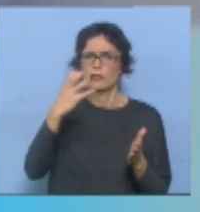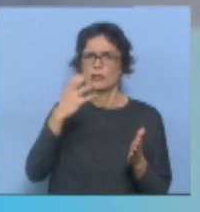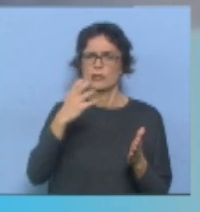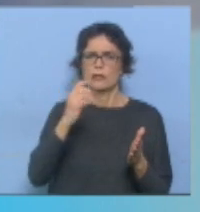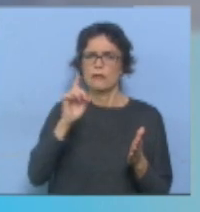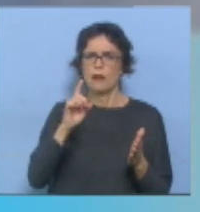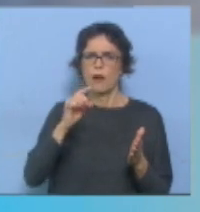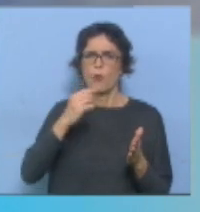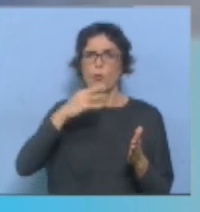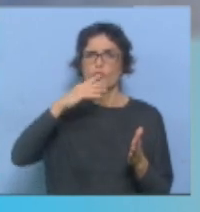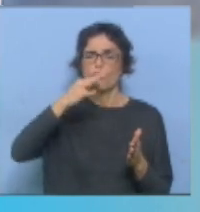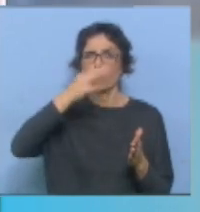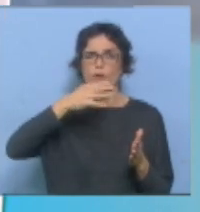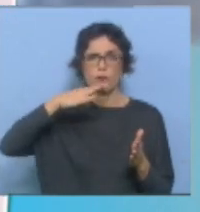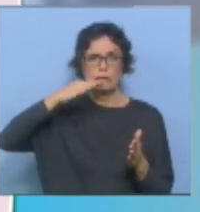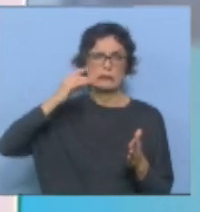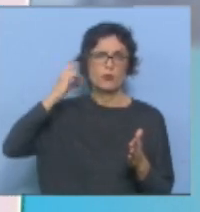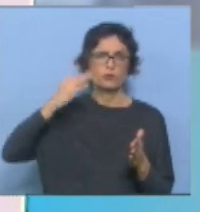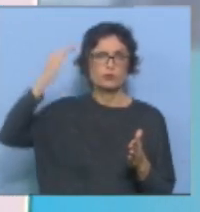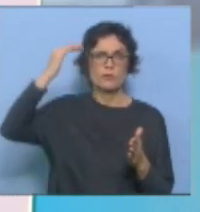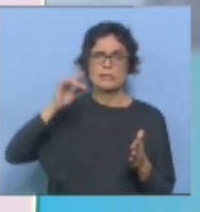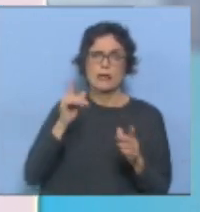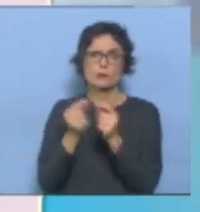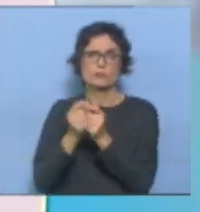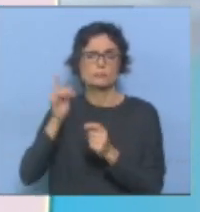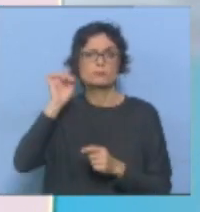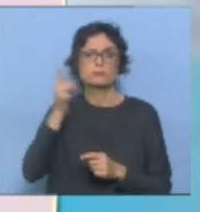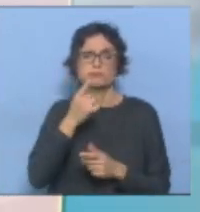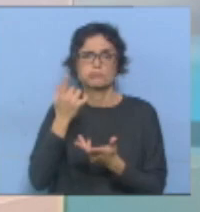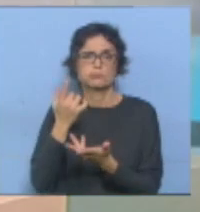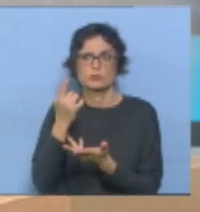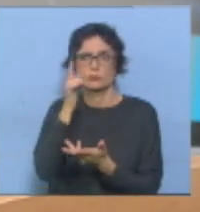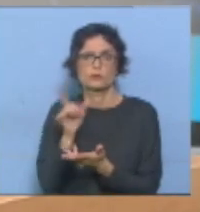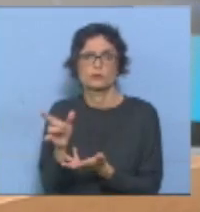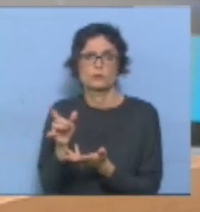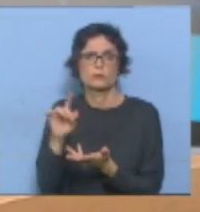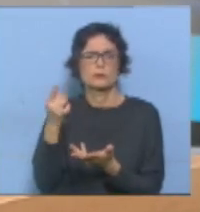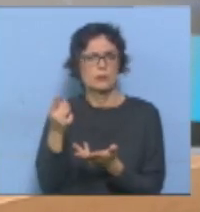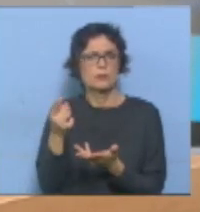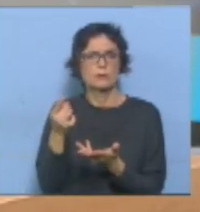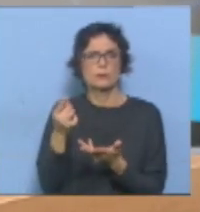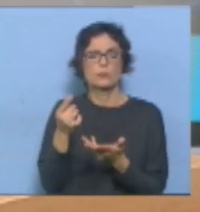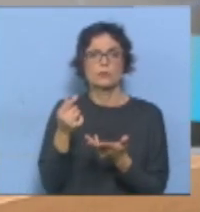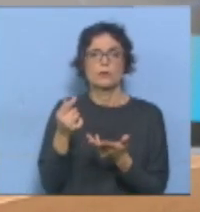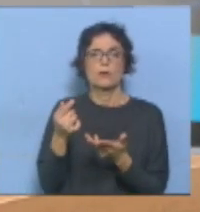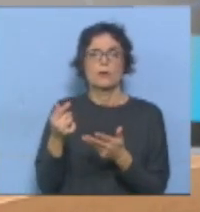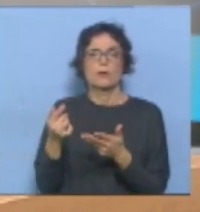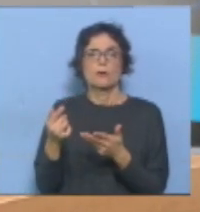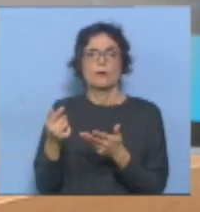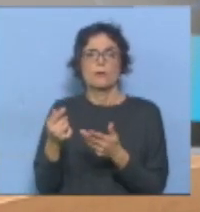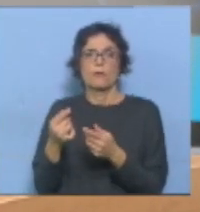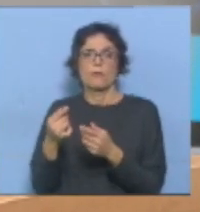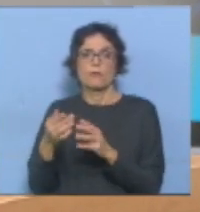porque ela não vai ouvir, ou que não se pode sair de perto de uma pessoa cega, porque senão ela não vai saber que nós saímos